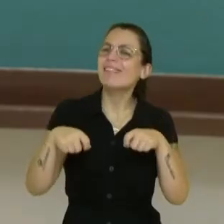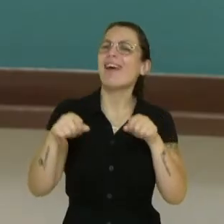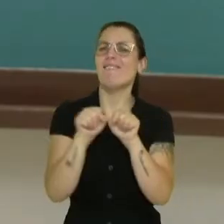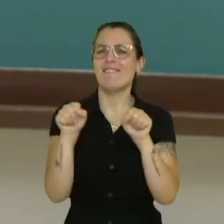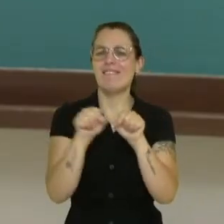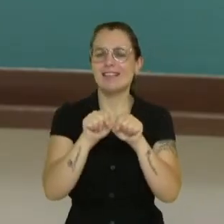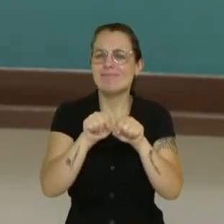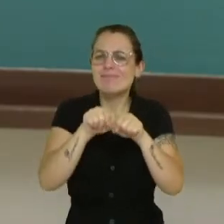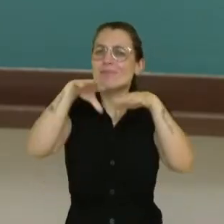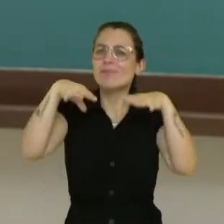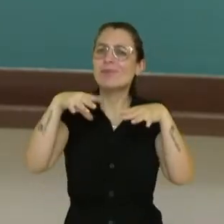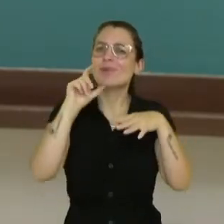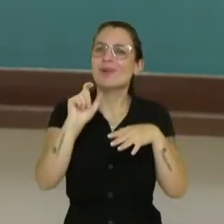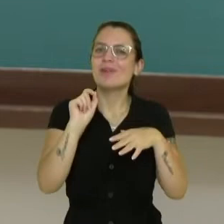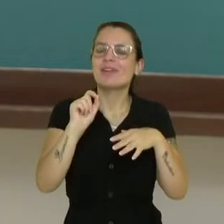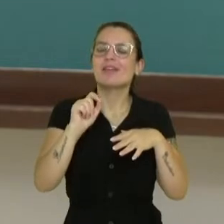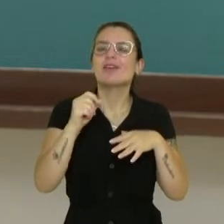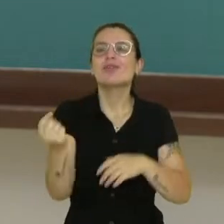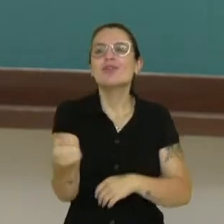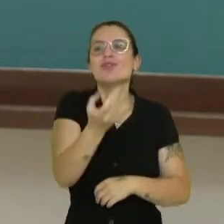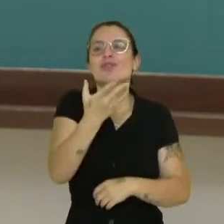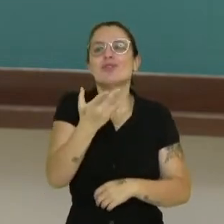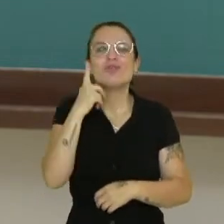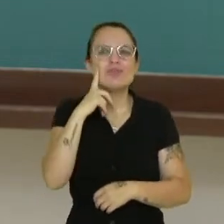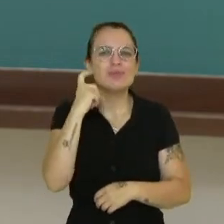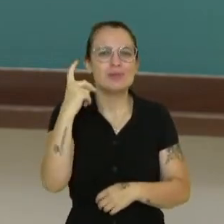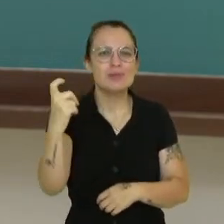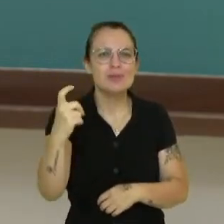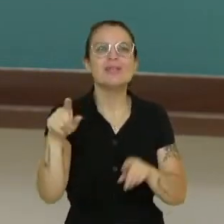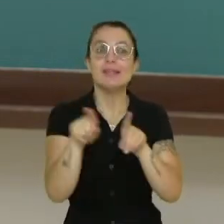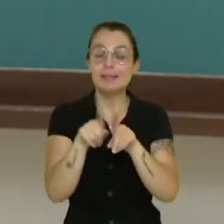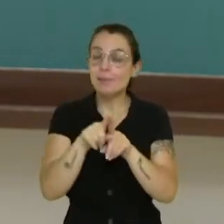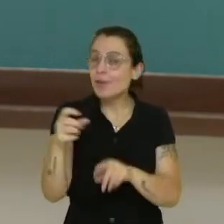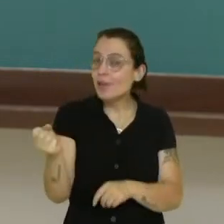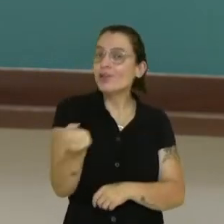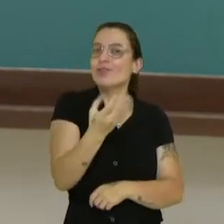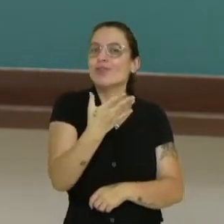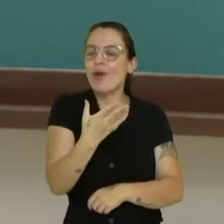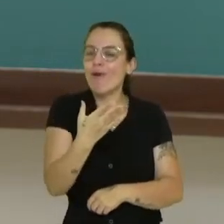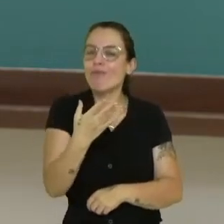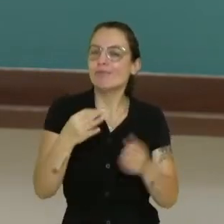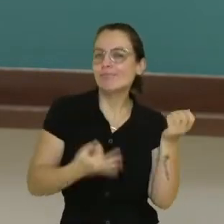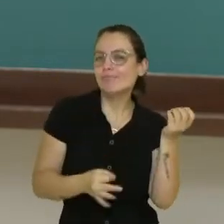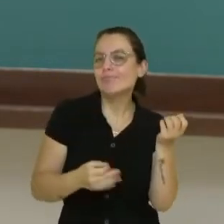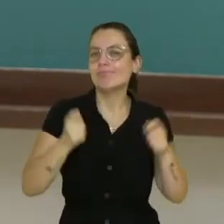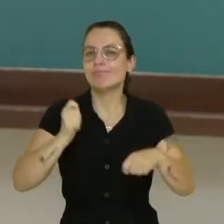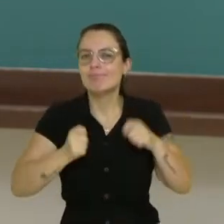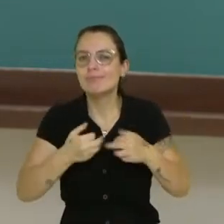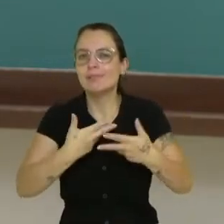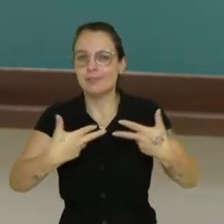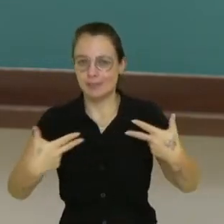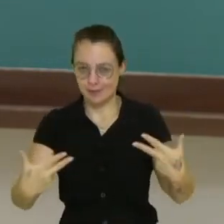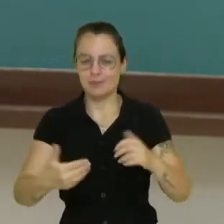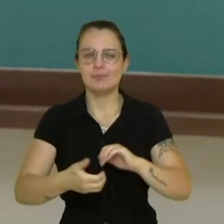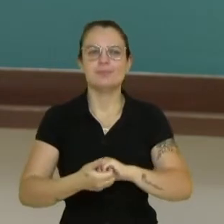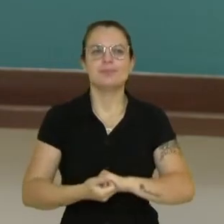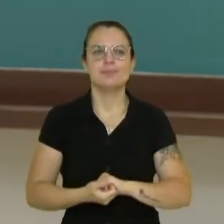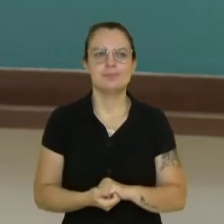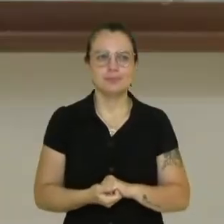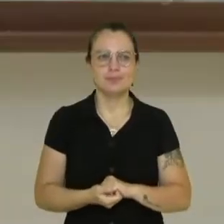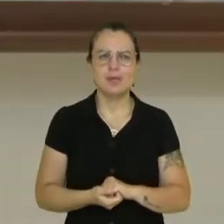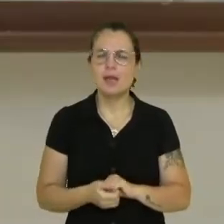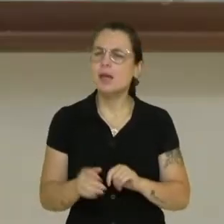e novos sons, mas quem são essas pessoas? Como eles percebem esses novos